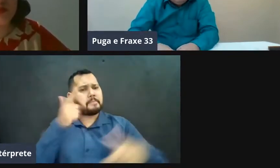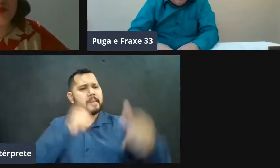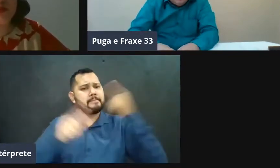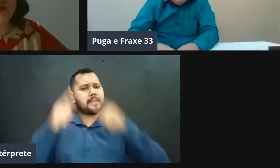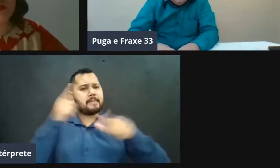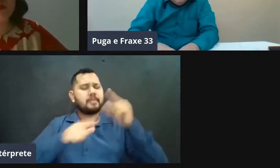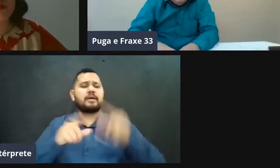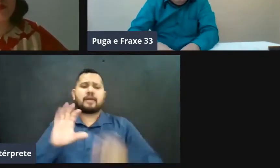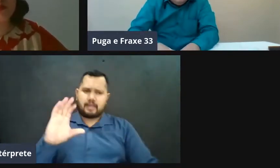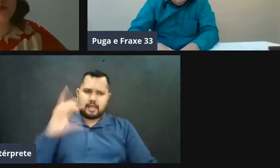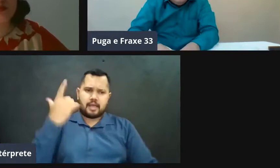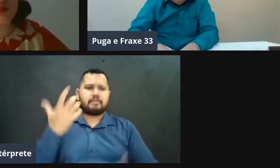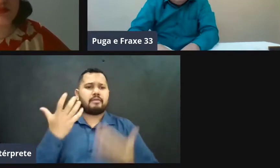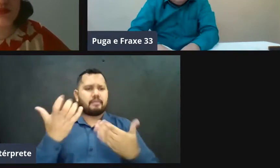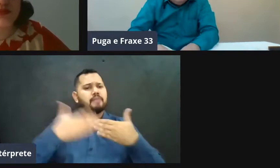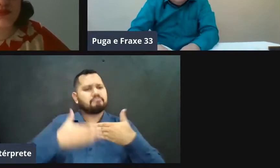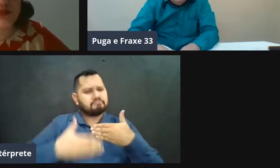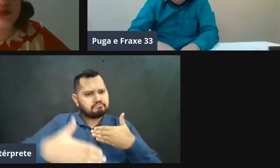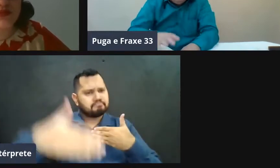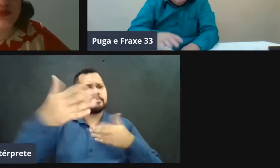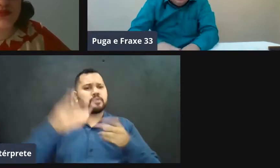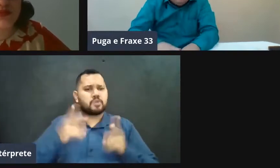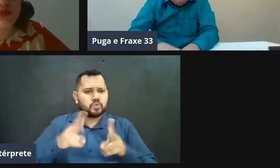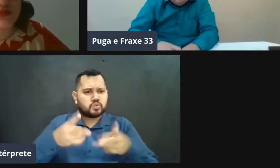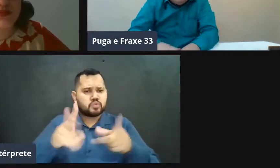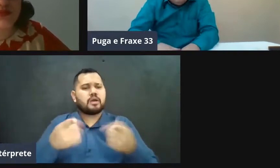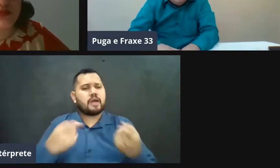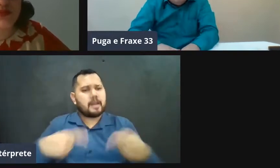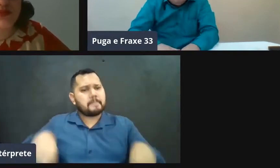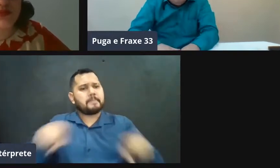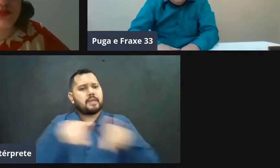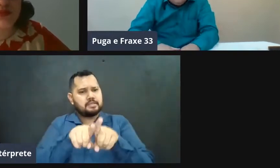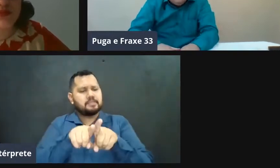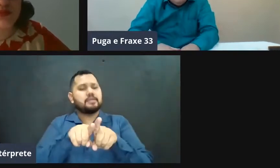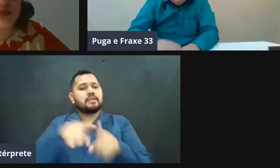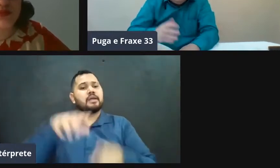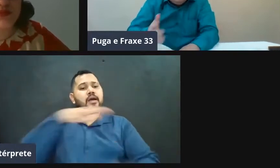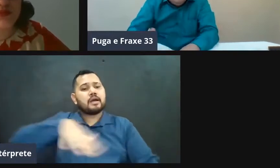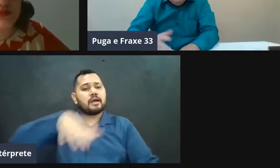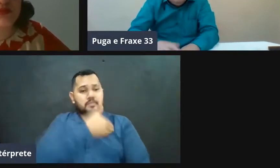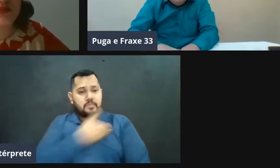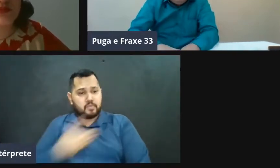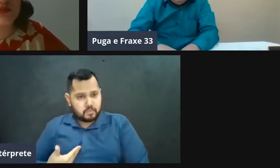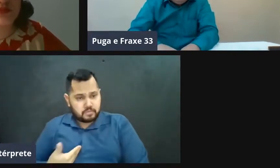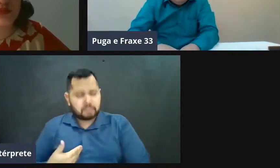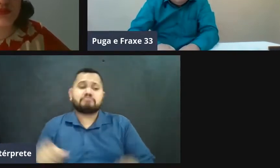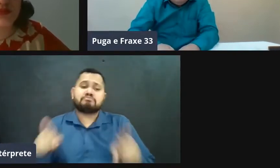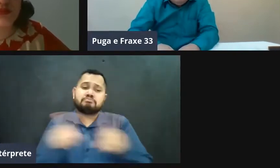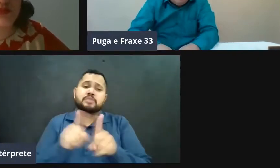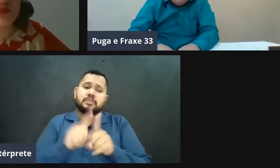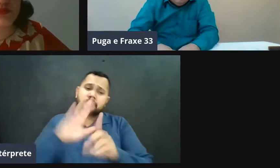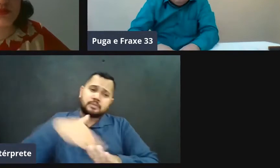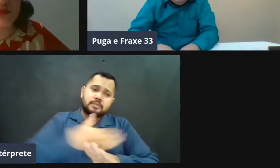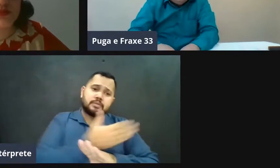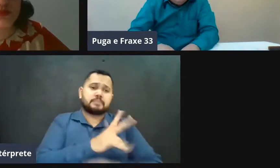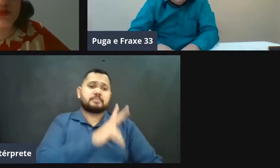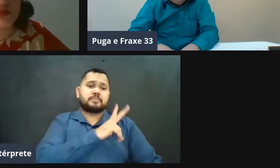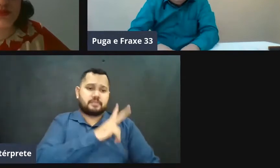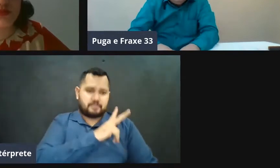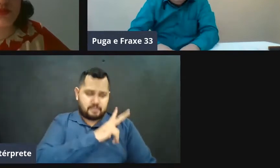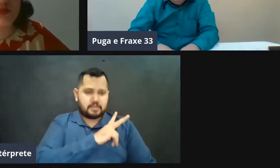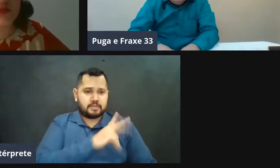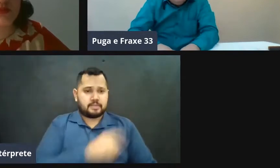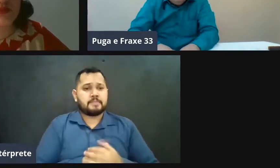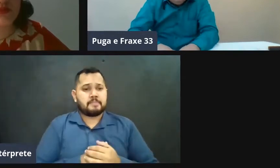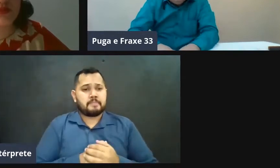queremos continuar a ampliar essa parceria dentro da esfera pública, mas também no âmbito da esfera privada. A